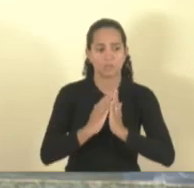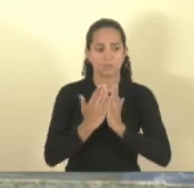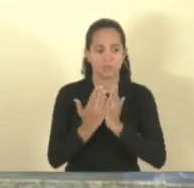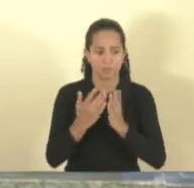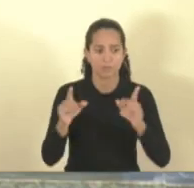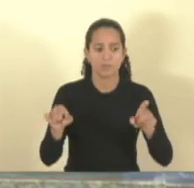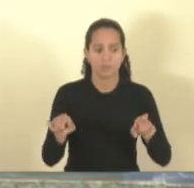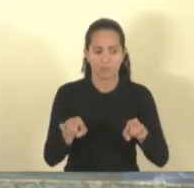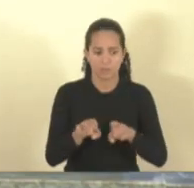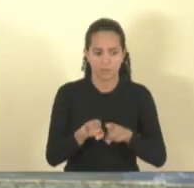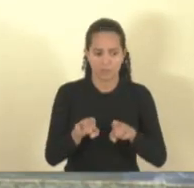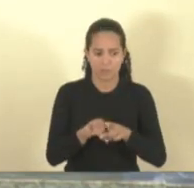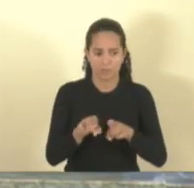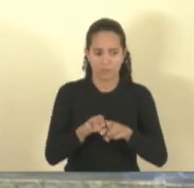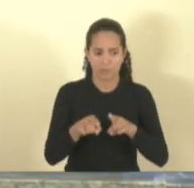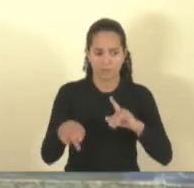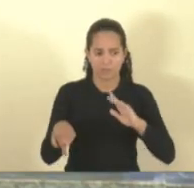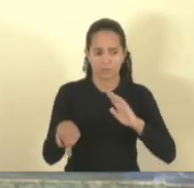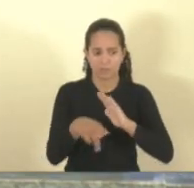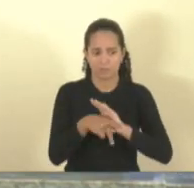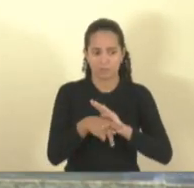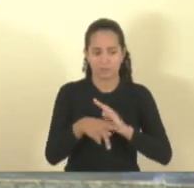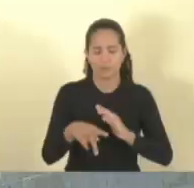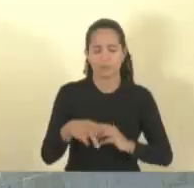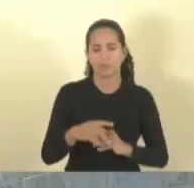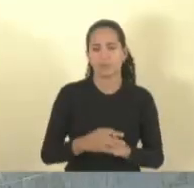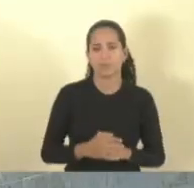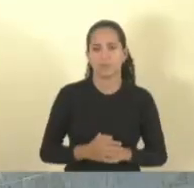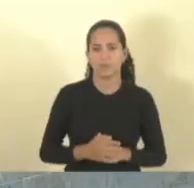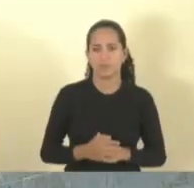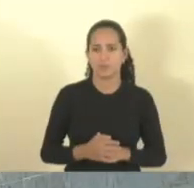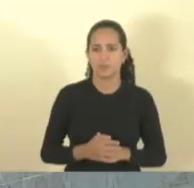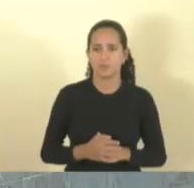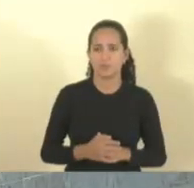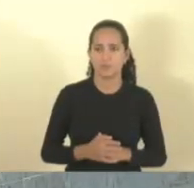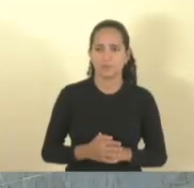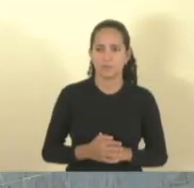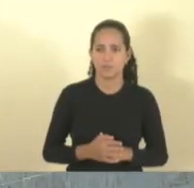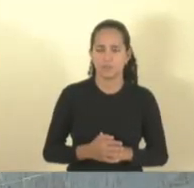também vem da carreira do Zé Pepe GG.